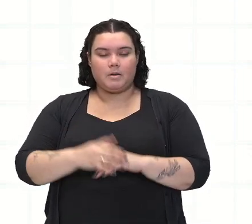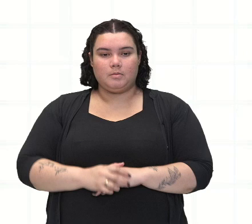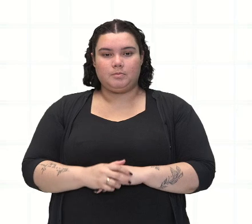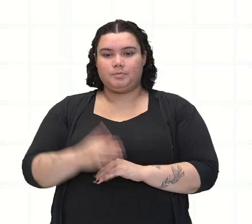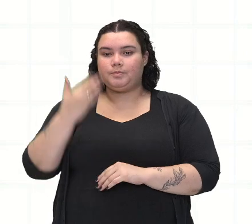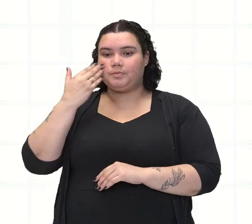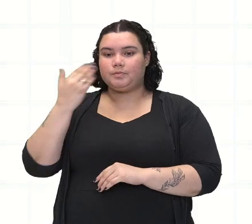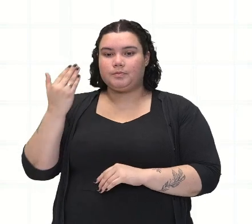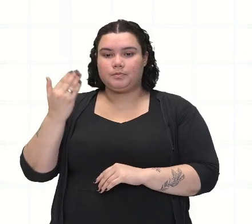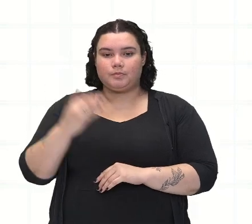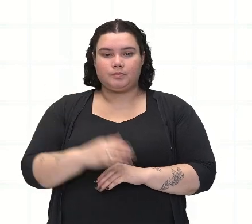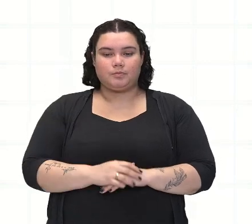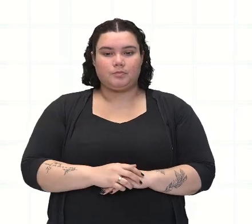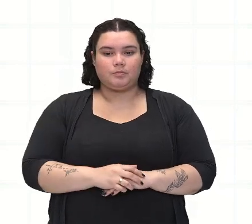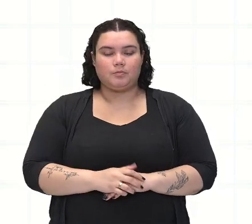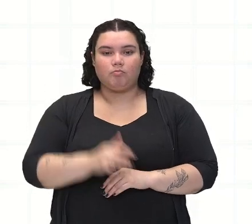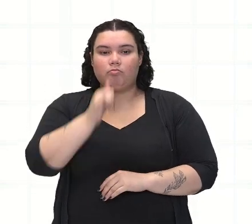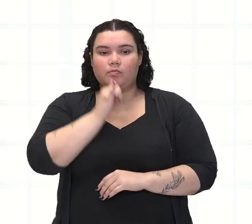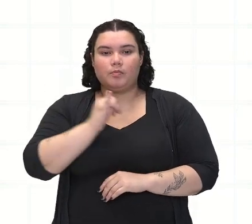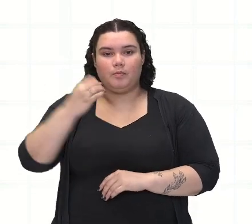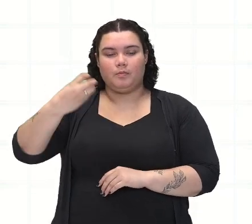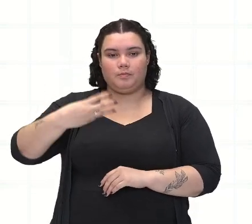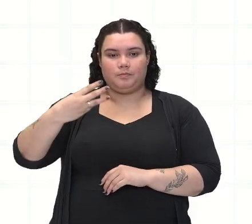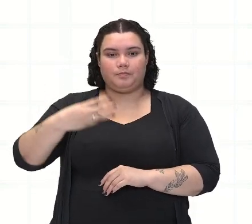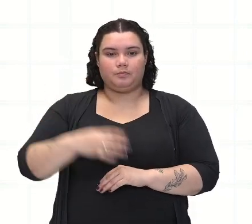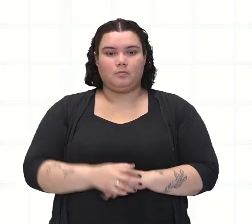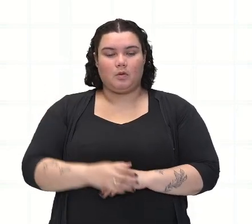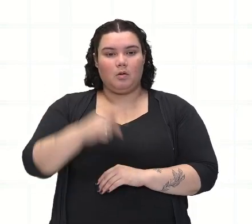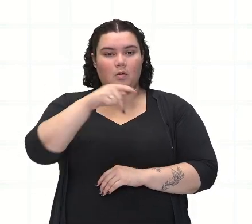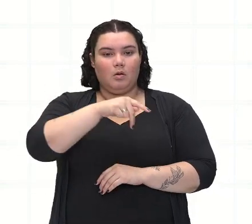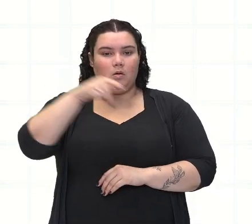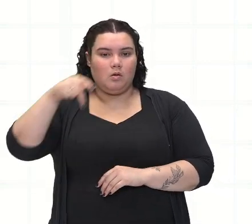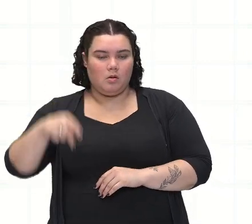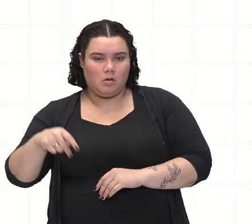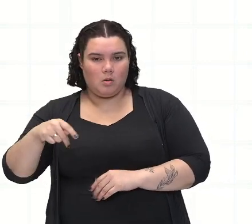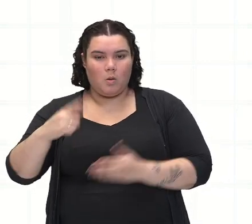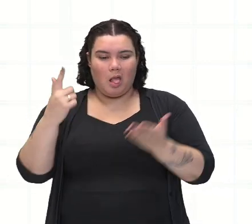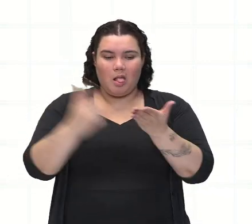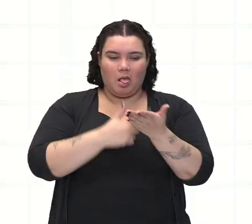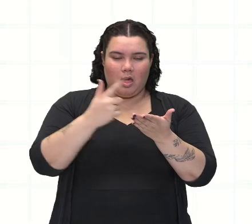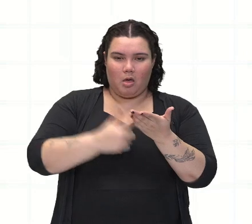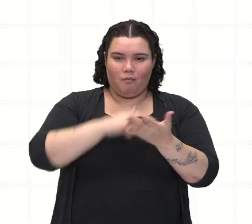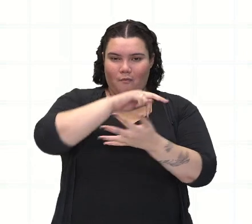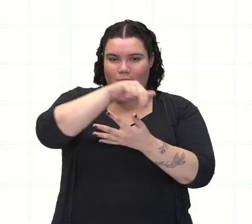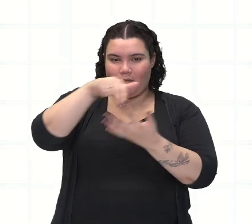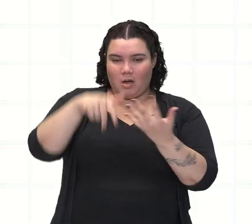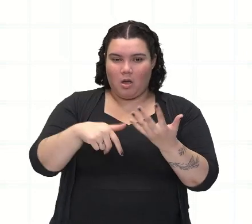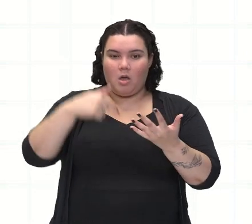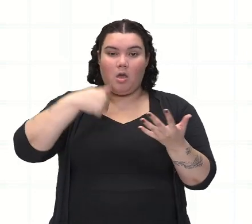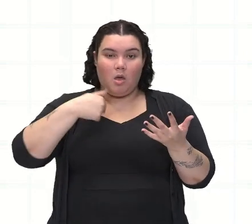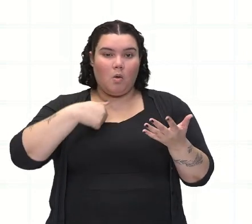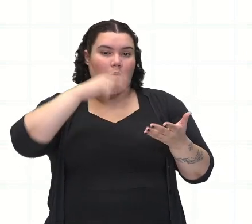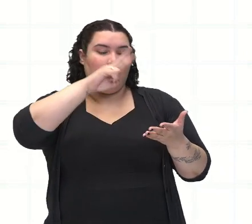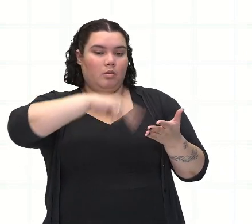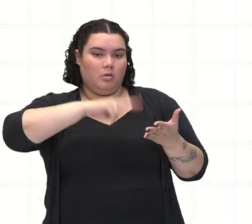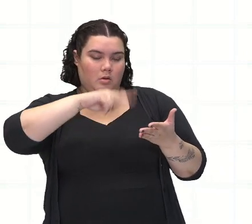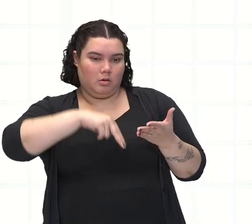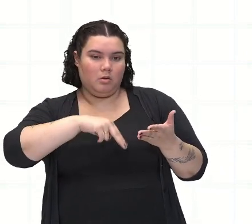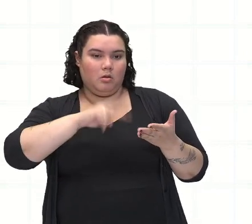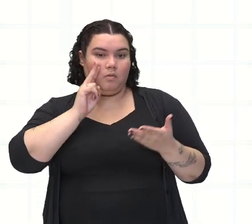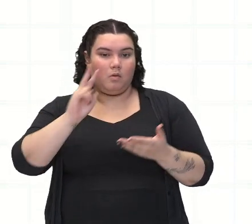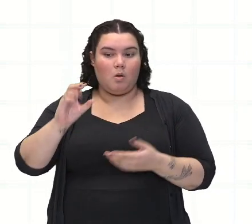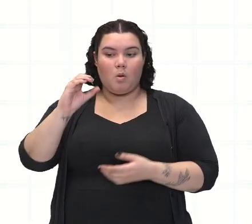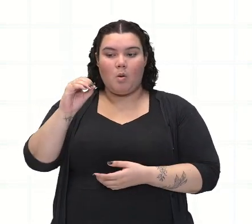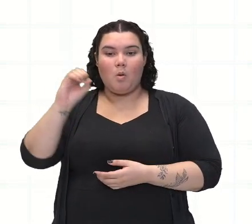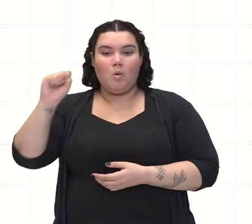o exemplo 3. Professora, eu li os livros. Olha só, turma, agora está no